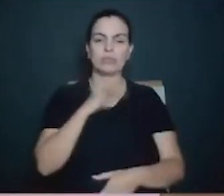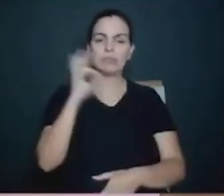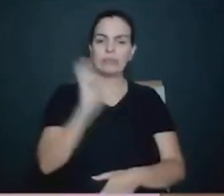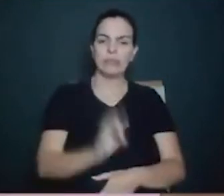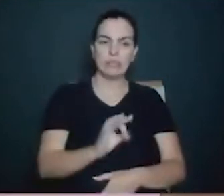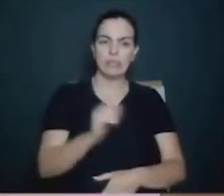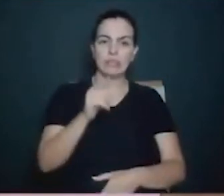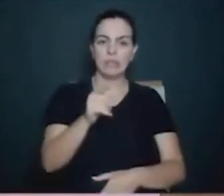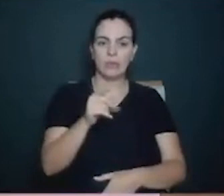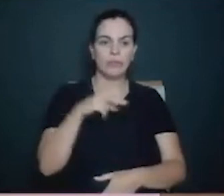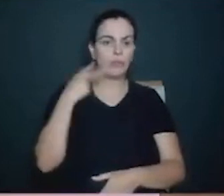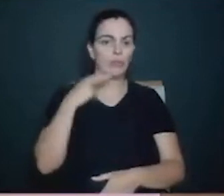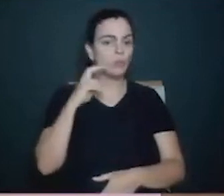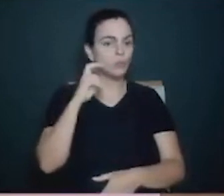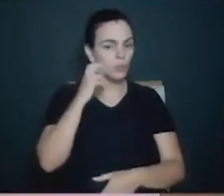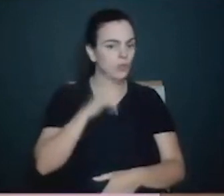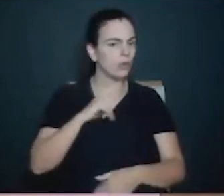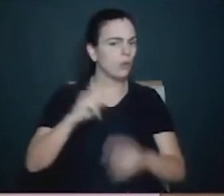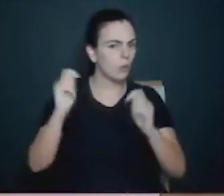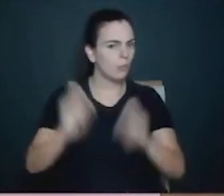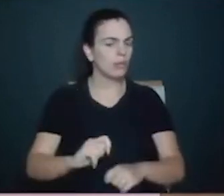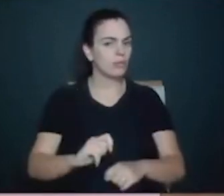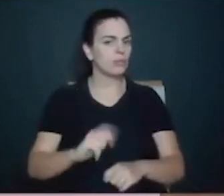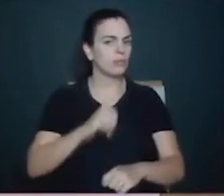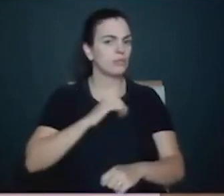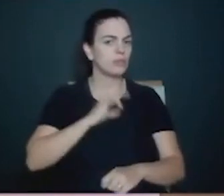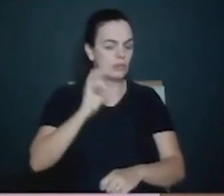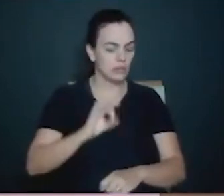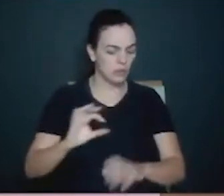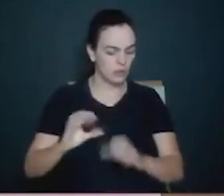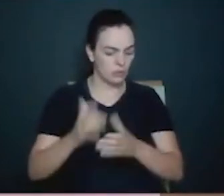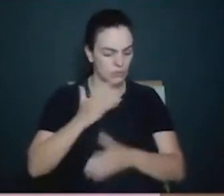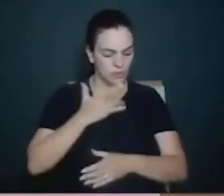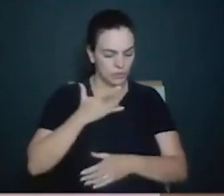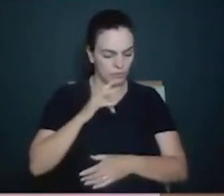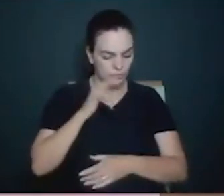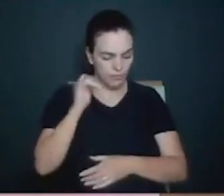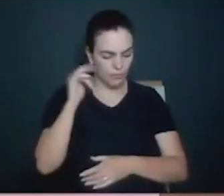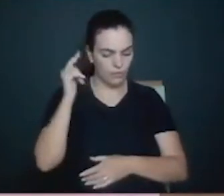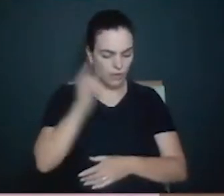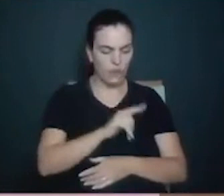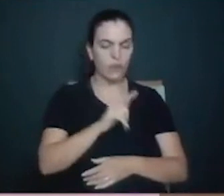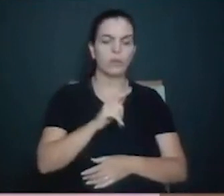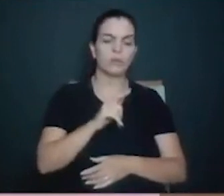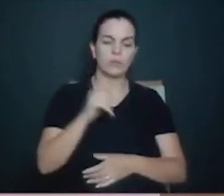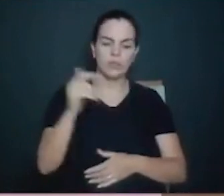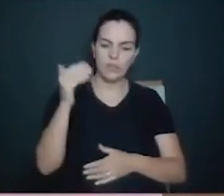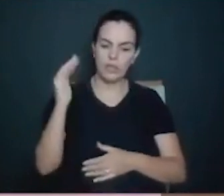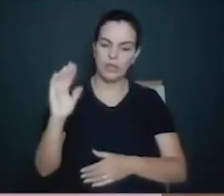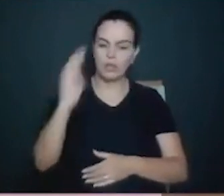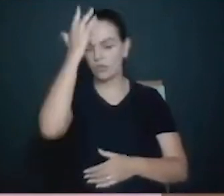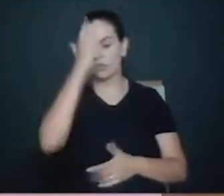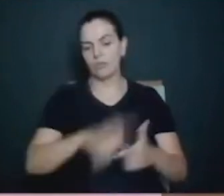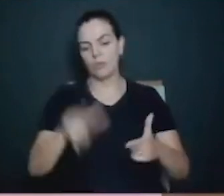vereador João das Cinco Irmãos, a Comissão de Saúde irá tomar as devidas providências necessárias para que